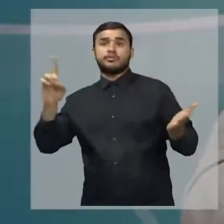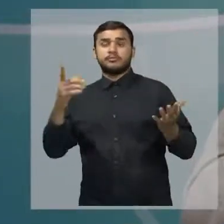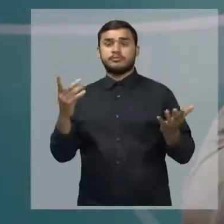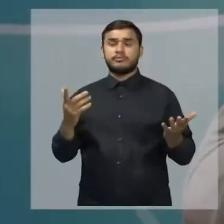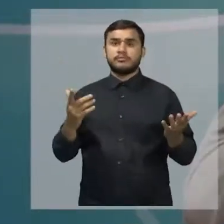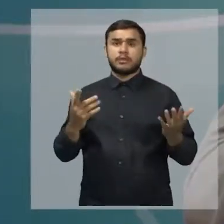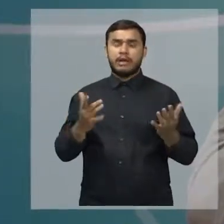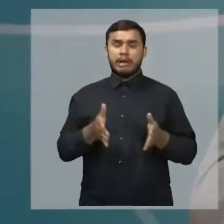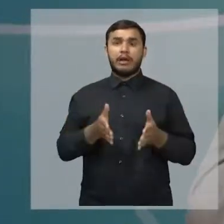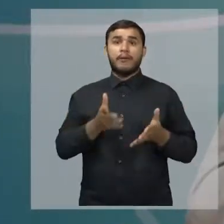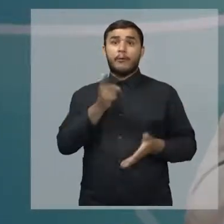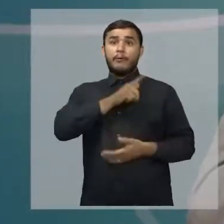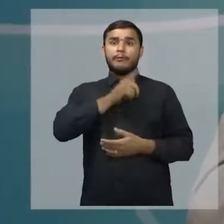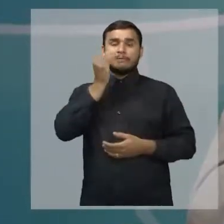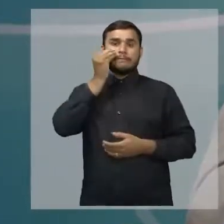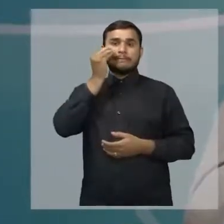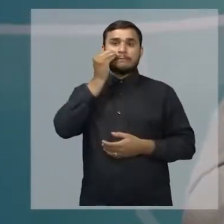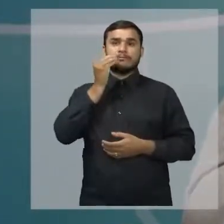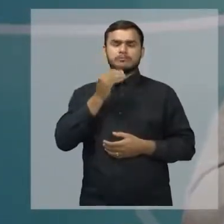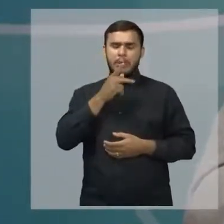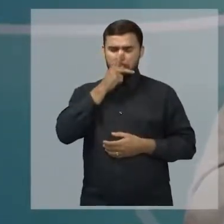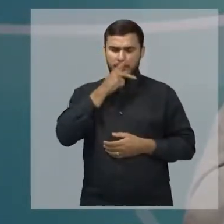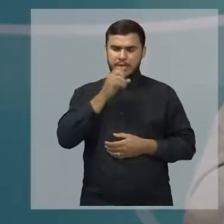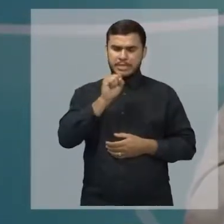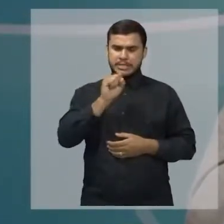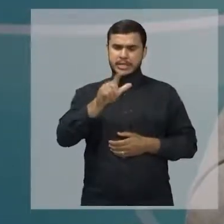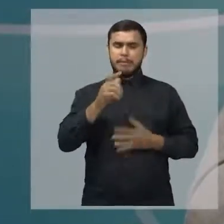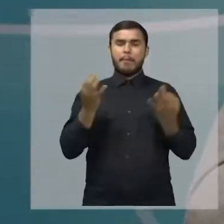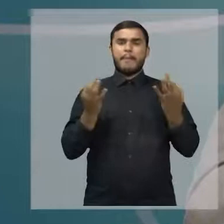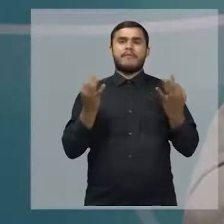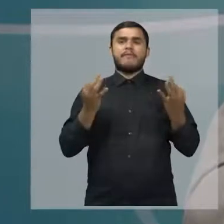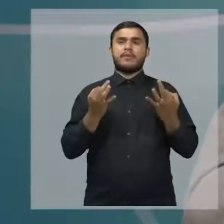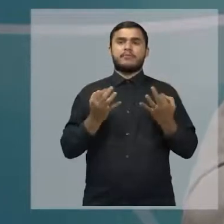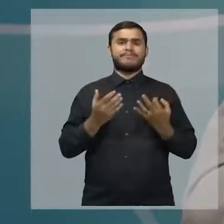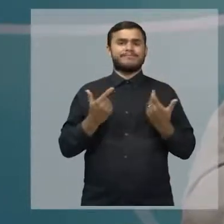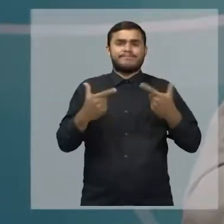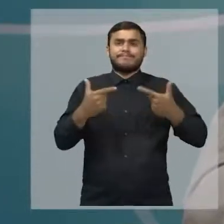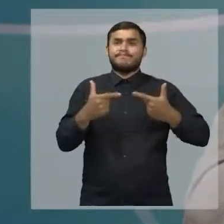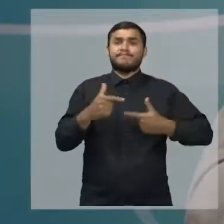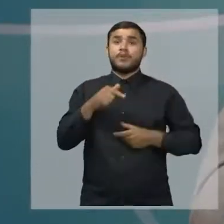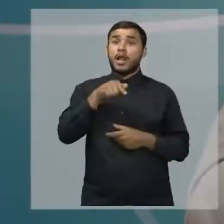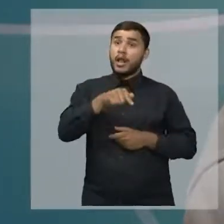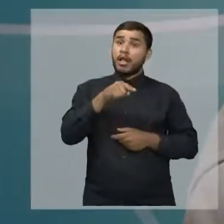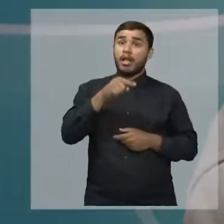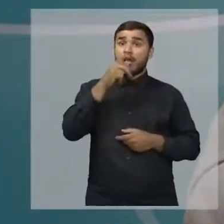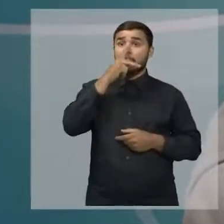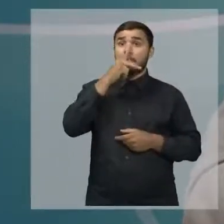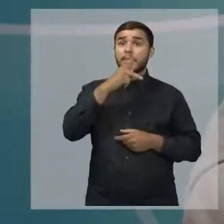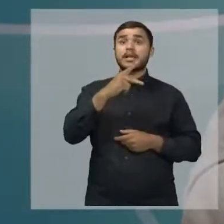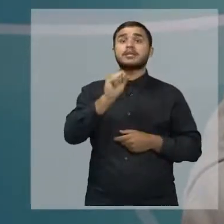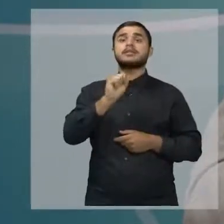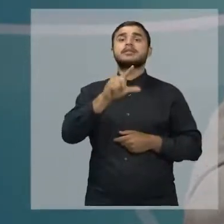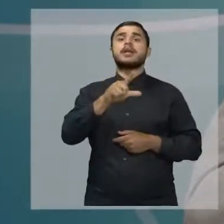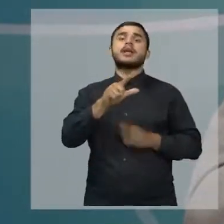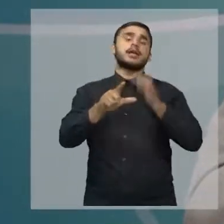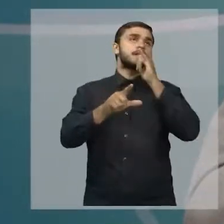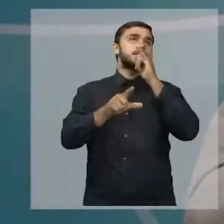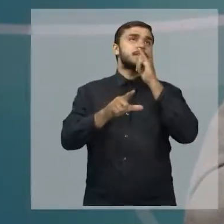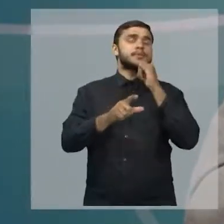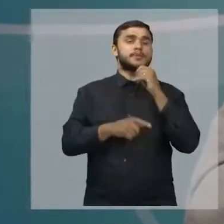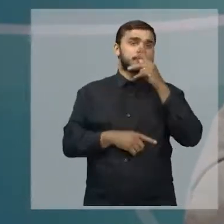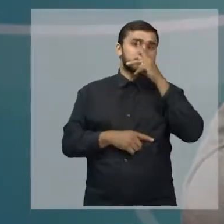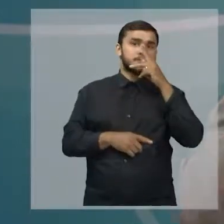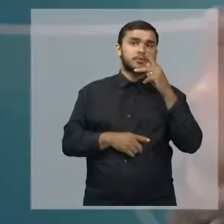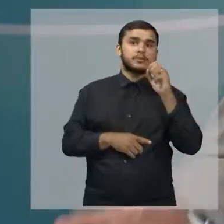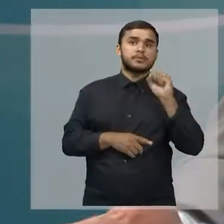coesão, não vejo nada. Não que os outros tenham muito, mas em relação ao PSL, não dá para você comparar a coesão